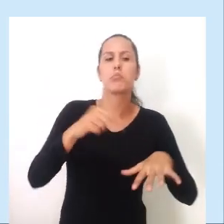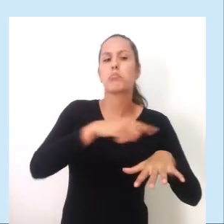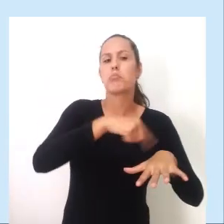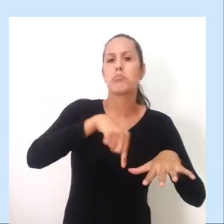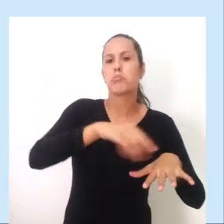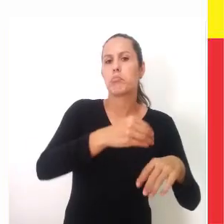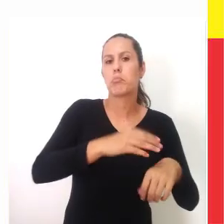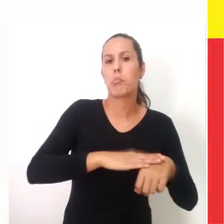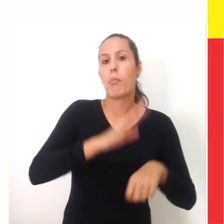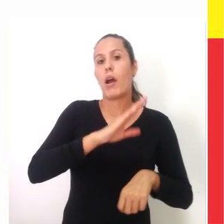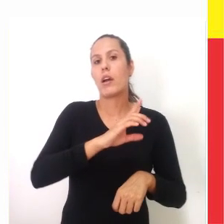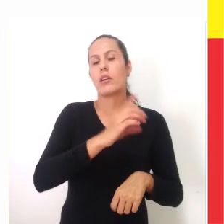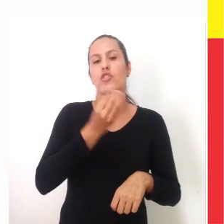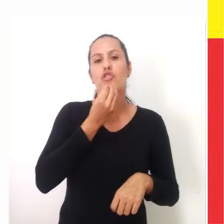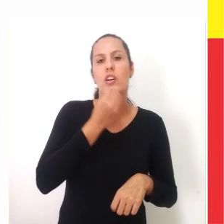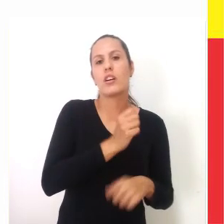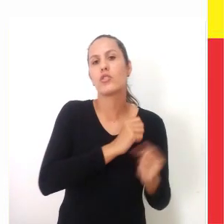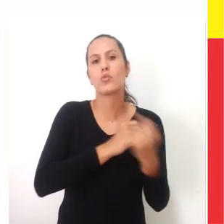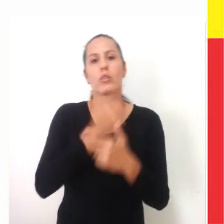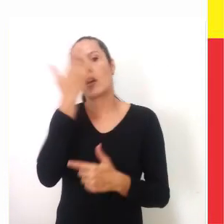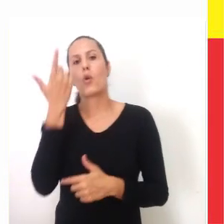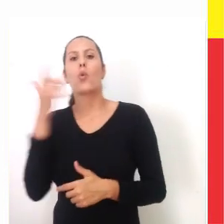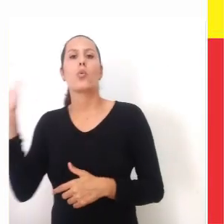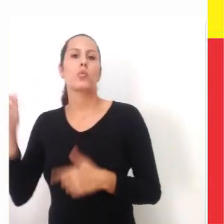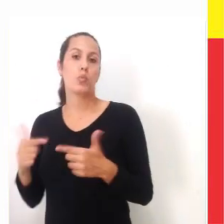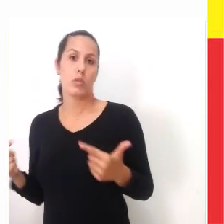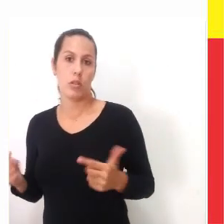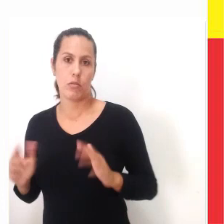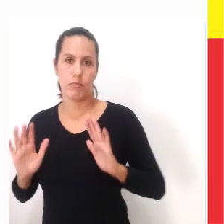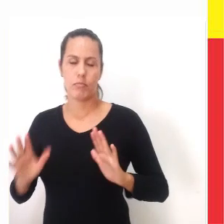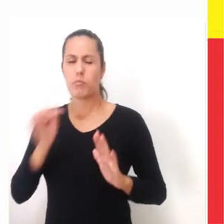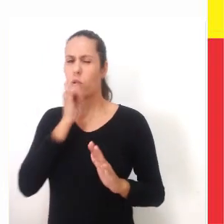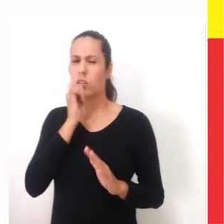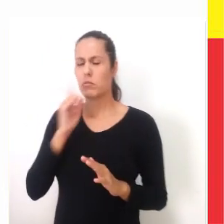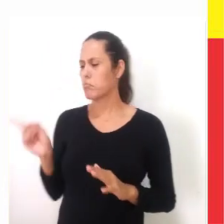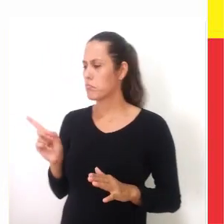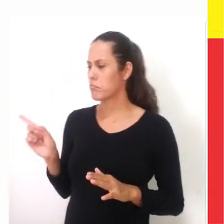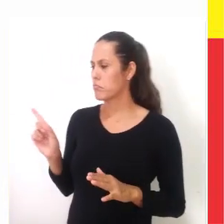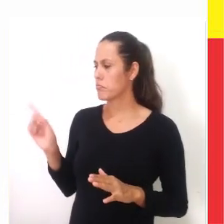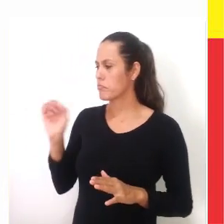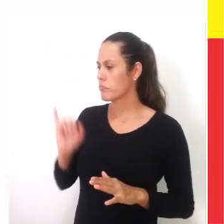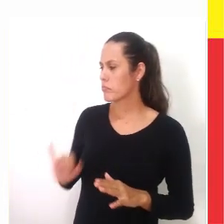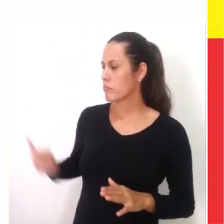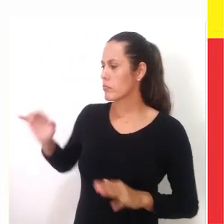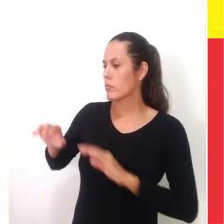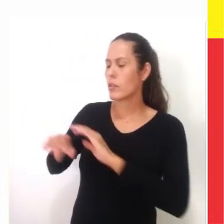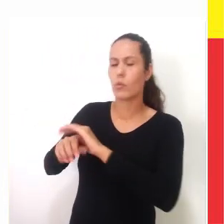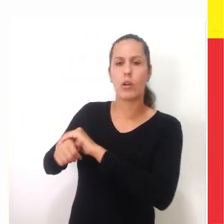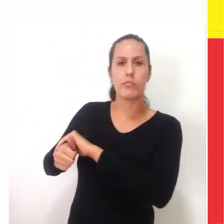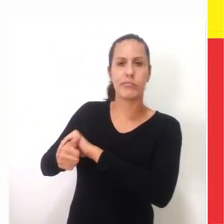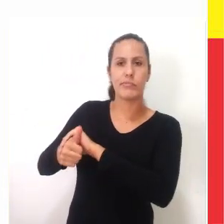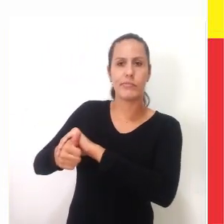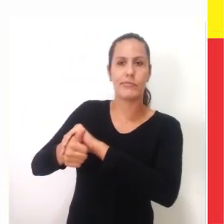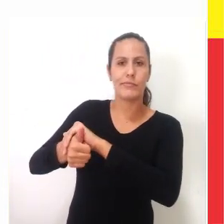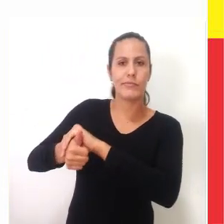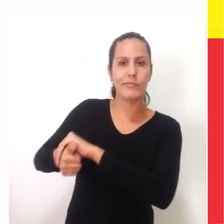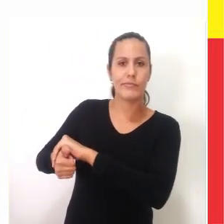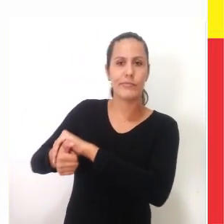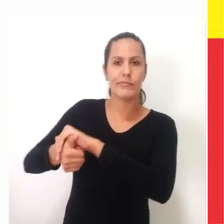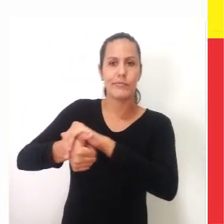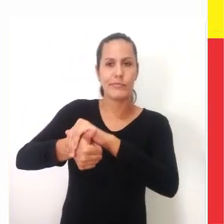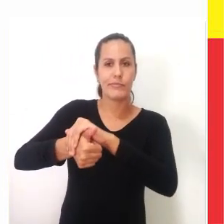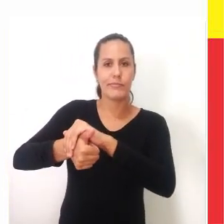fóssil. Conforme a imagem, vocês estão observando uma tartaruguinha. E essa